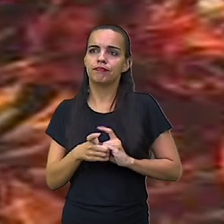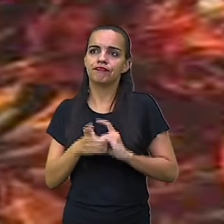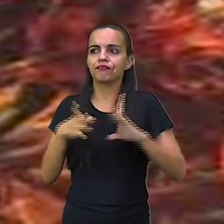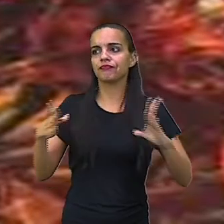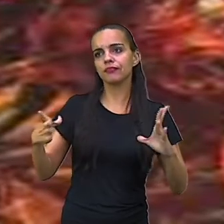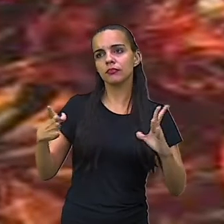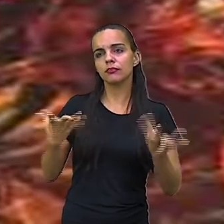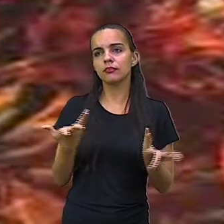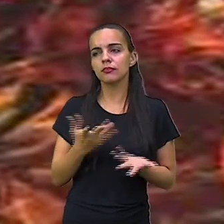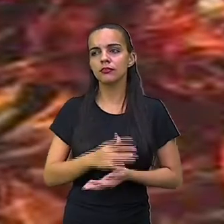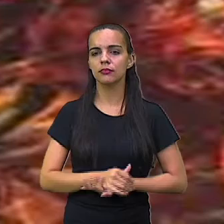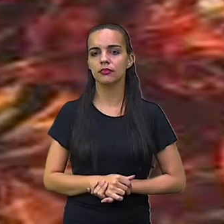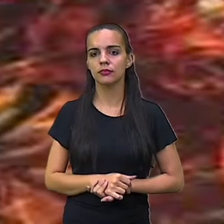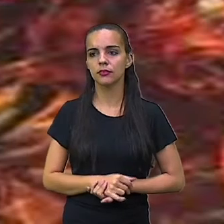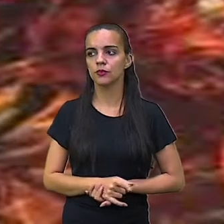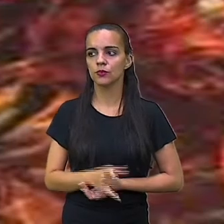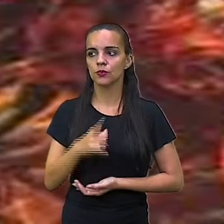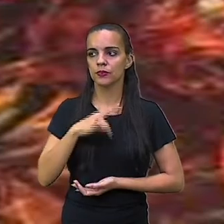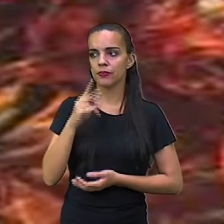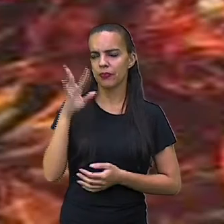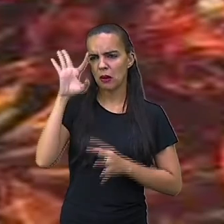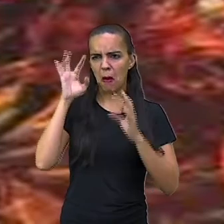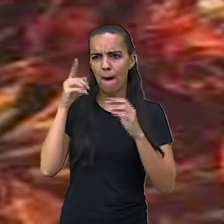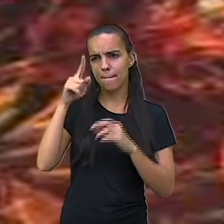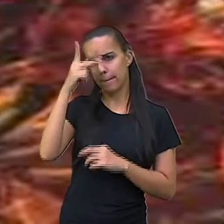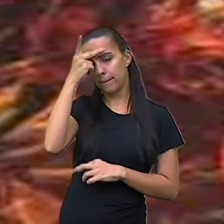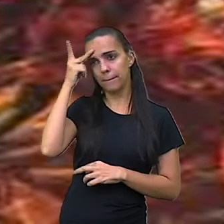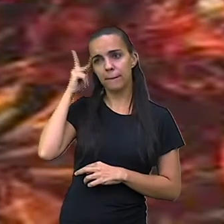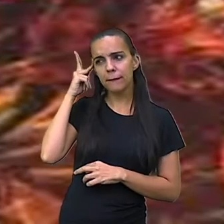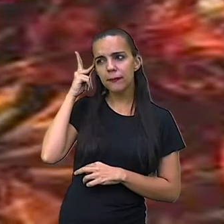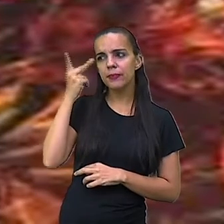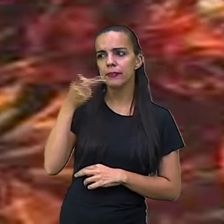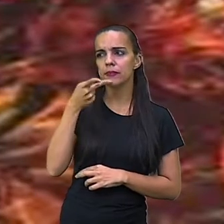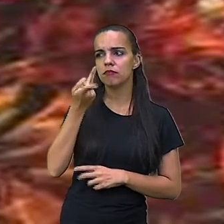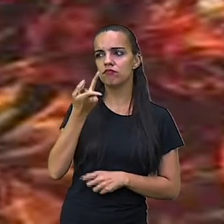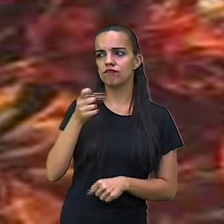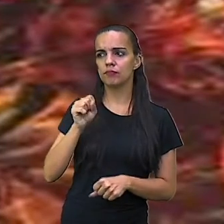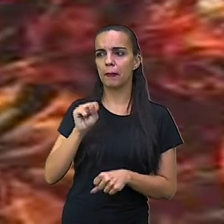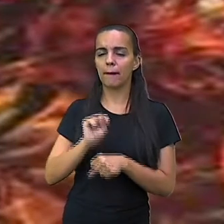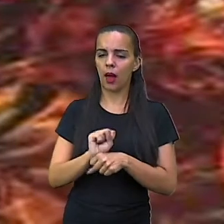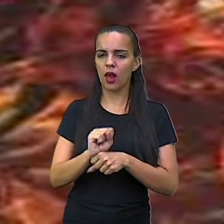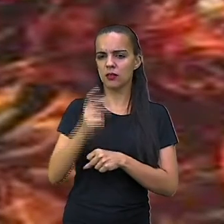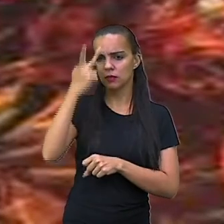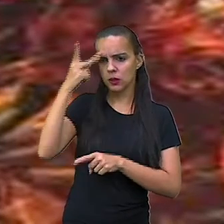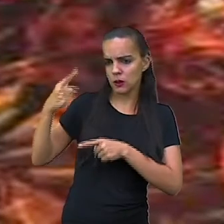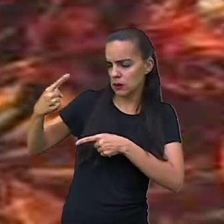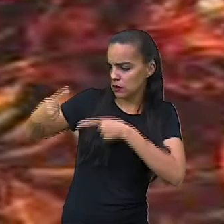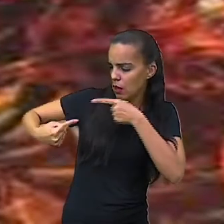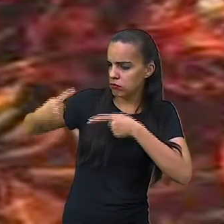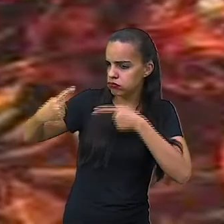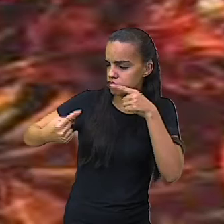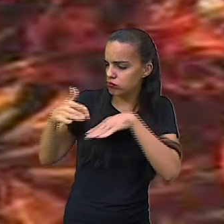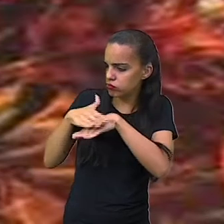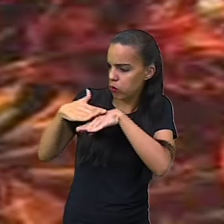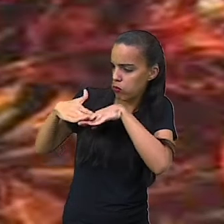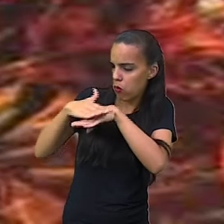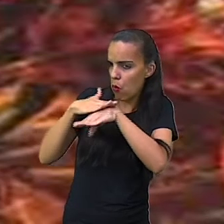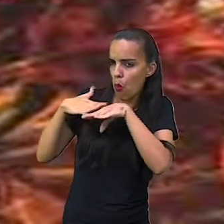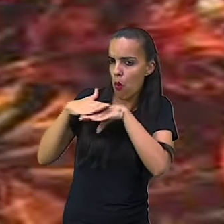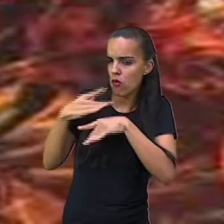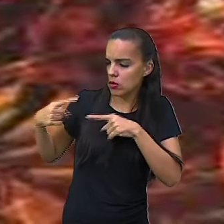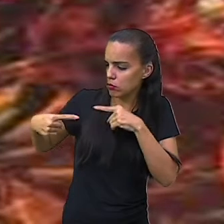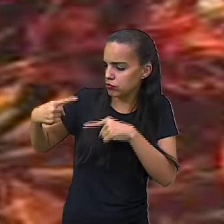você elege uma pessoa para debater políticas a seu